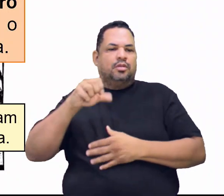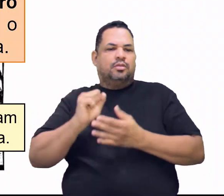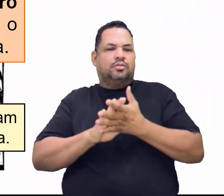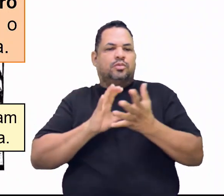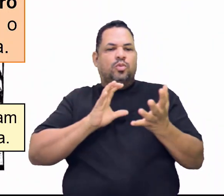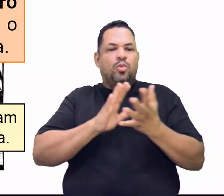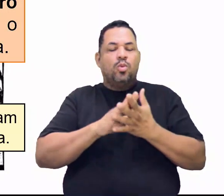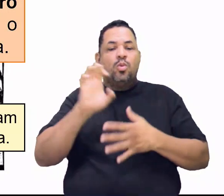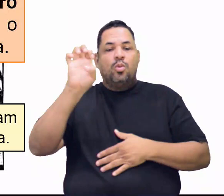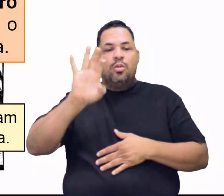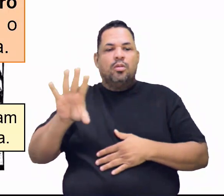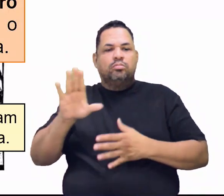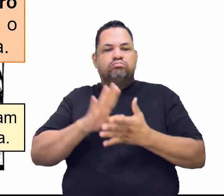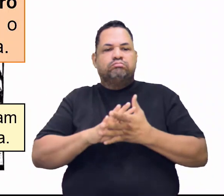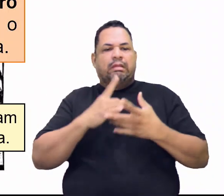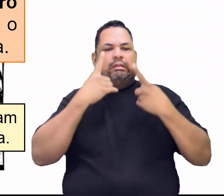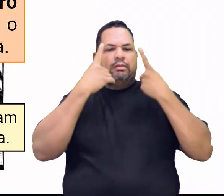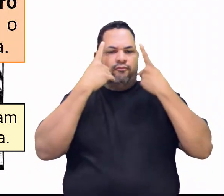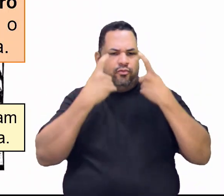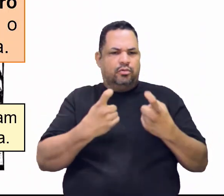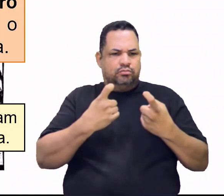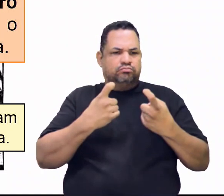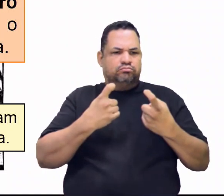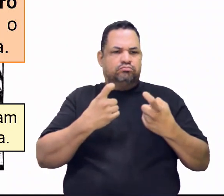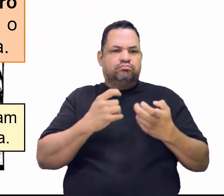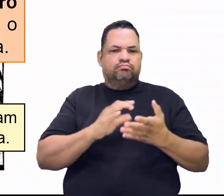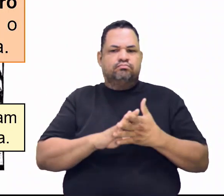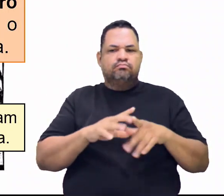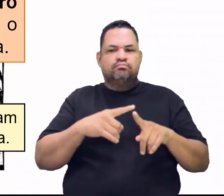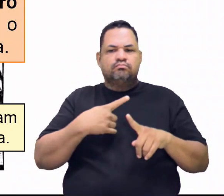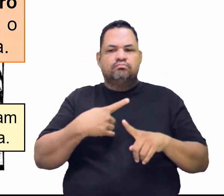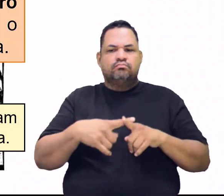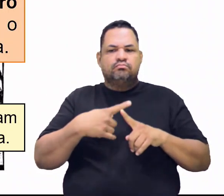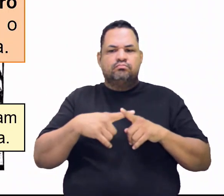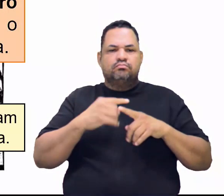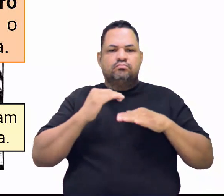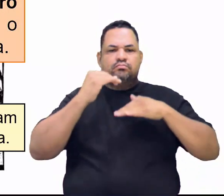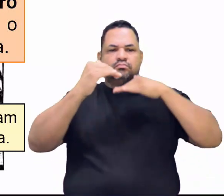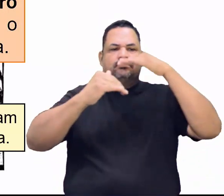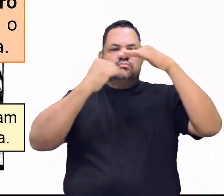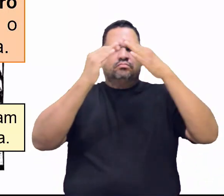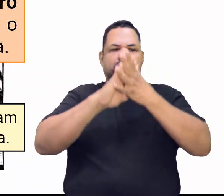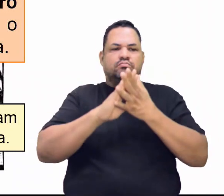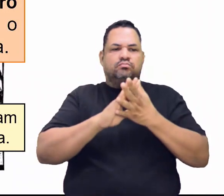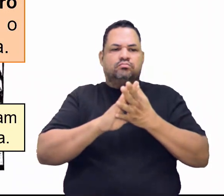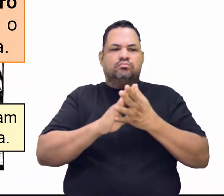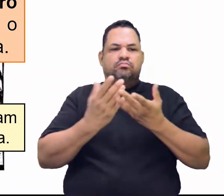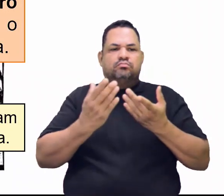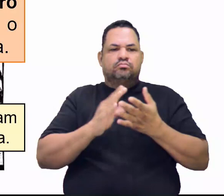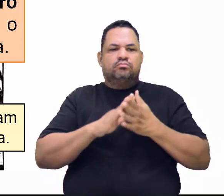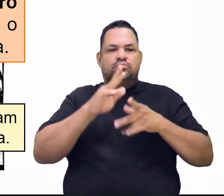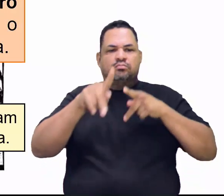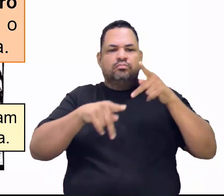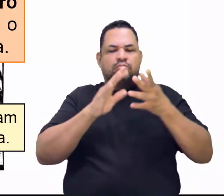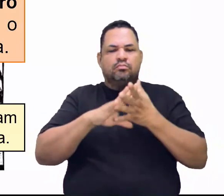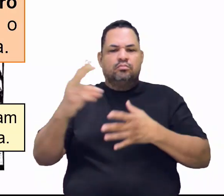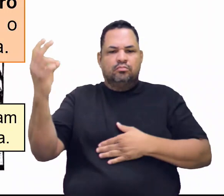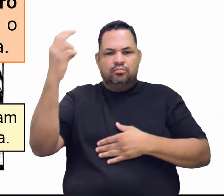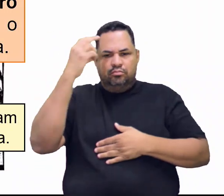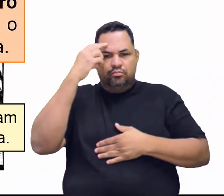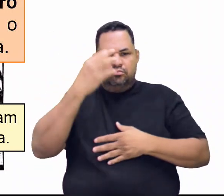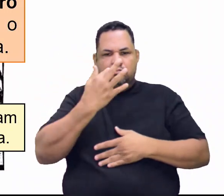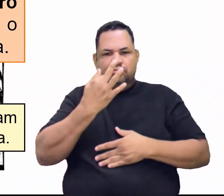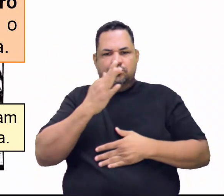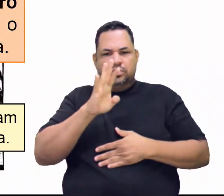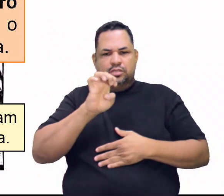colonizadores, iniciou de forma bem violenta, tá? De forma demográfica e cultural. Francisco